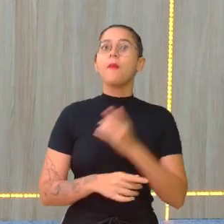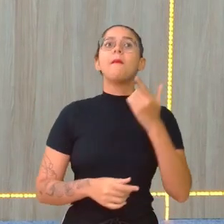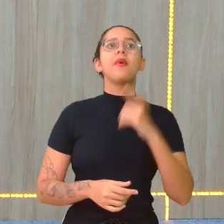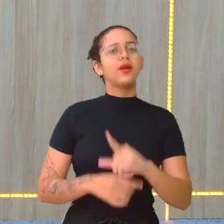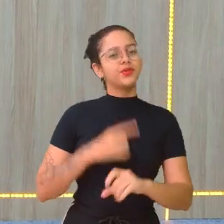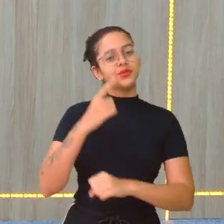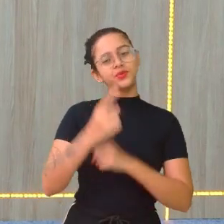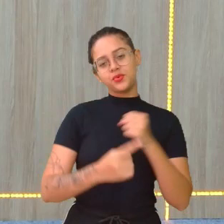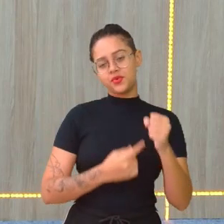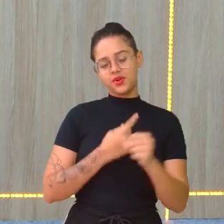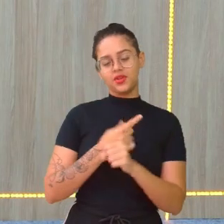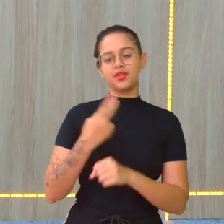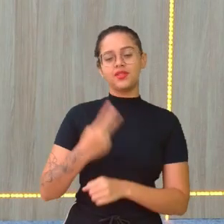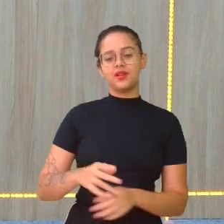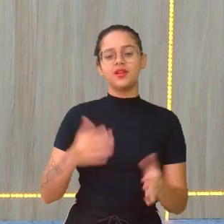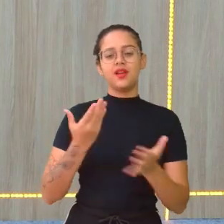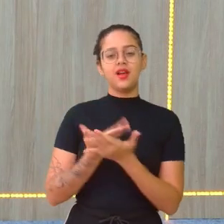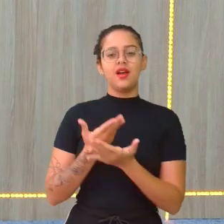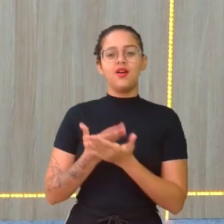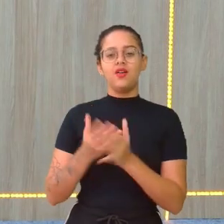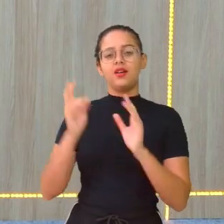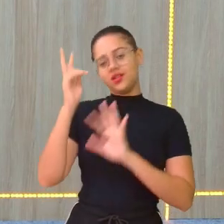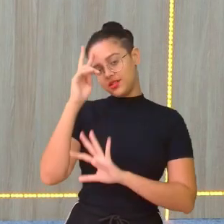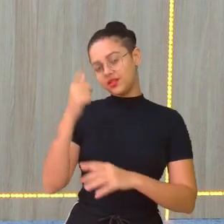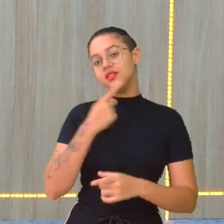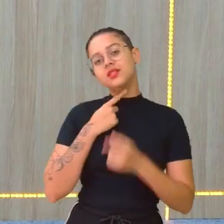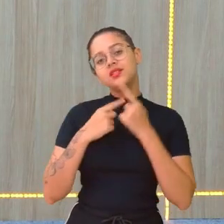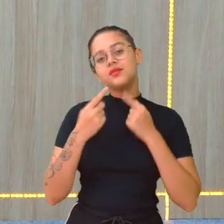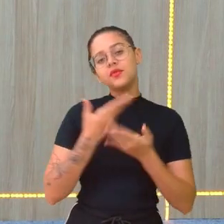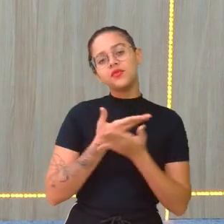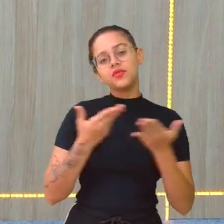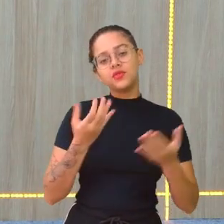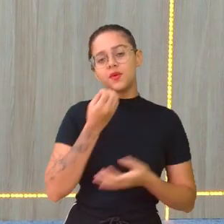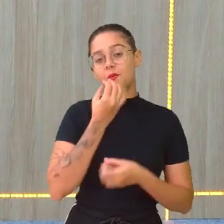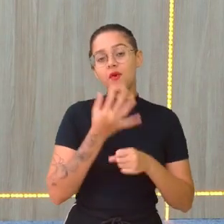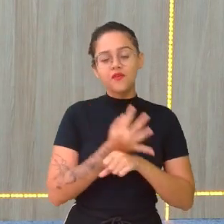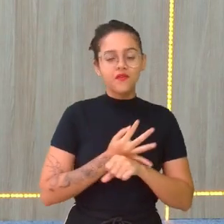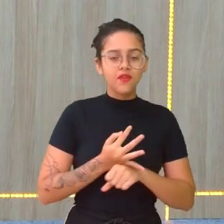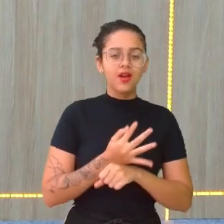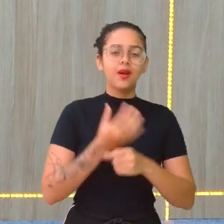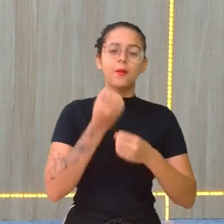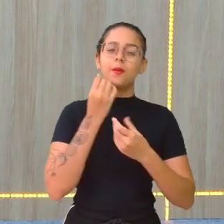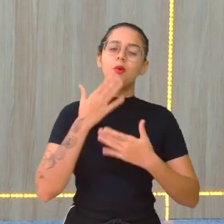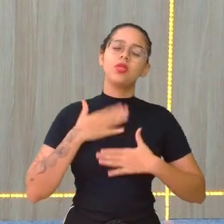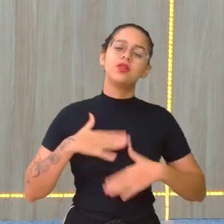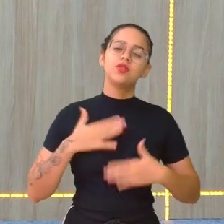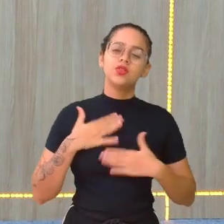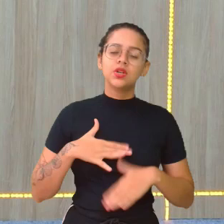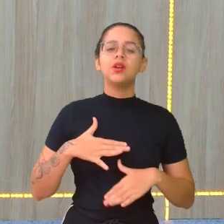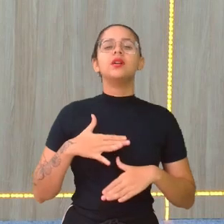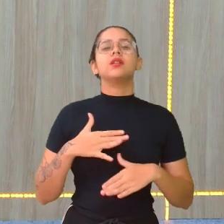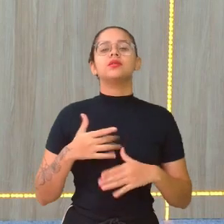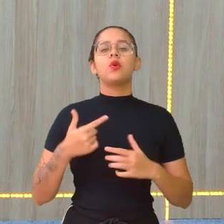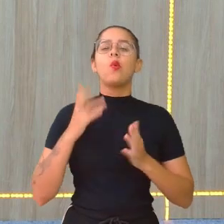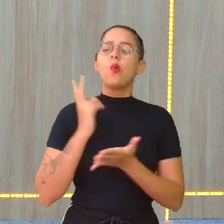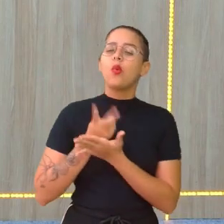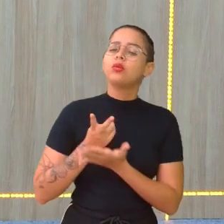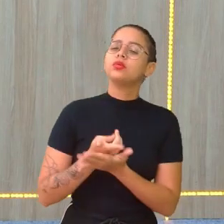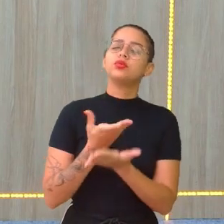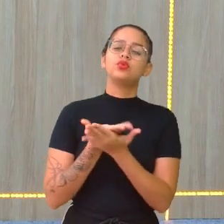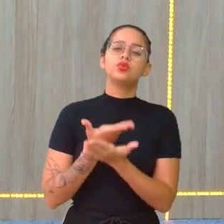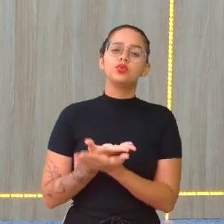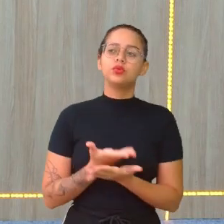ano aqui nas aulas de História. Então, desejo para vocês boas férias, um bom descanso. Continuem